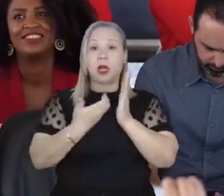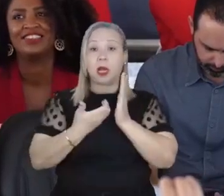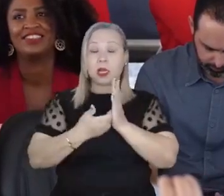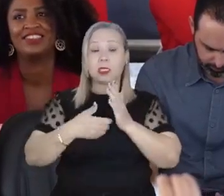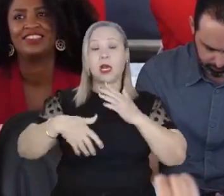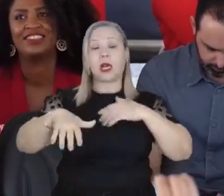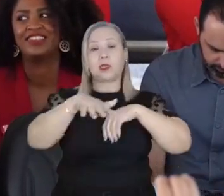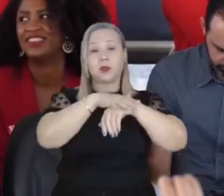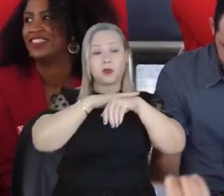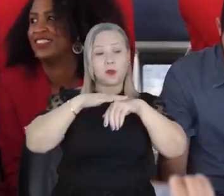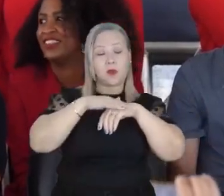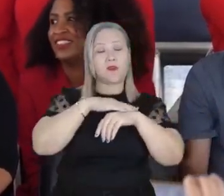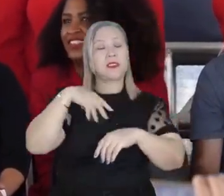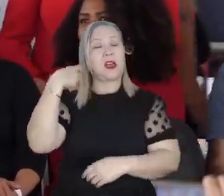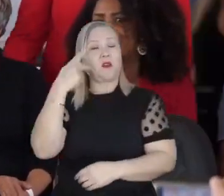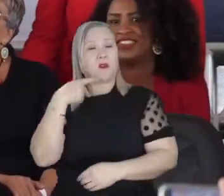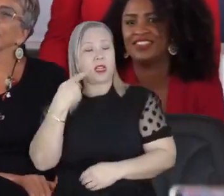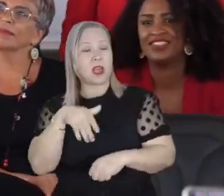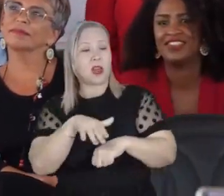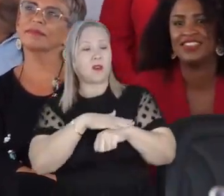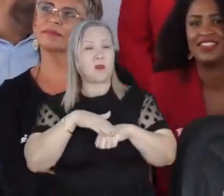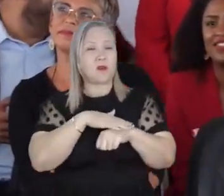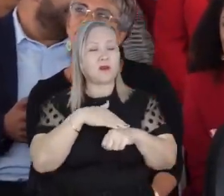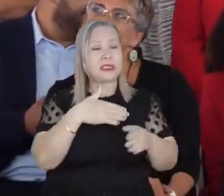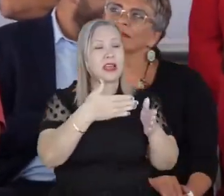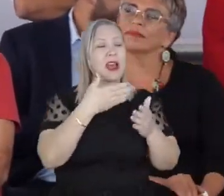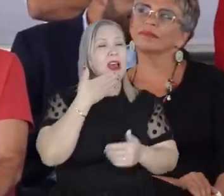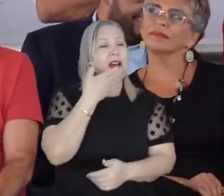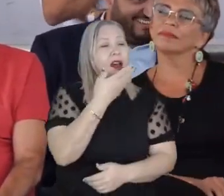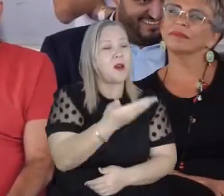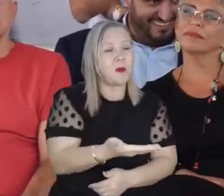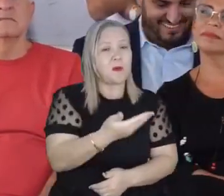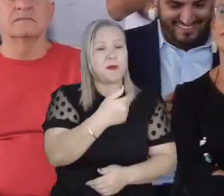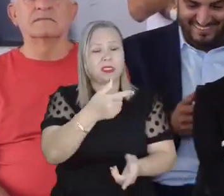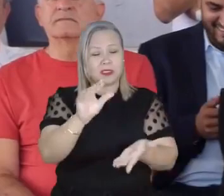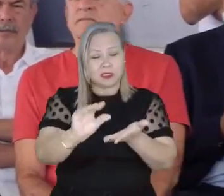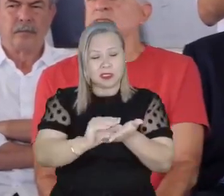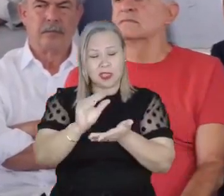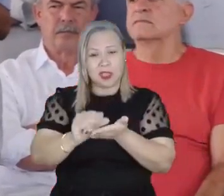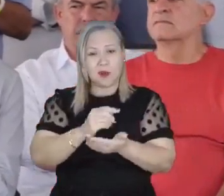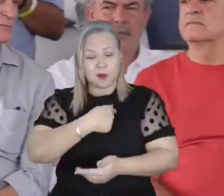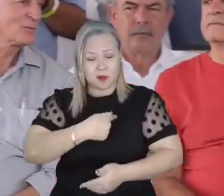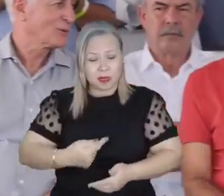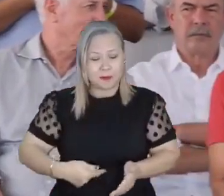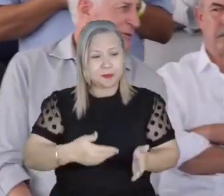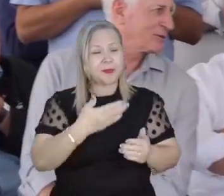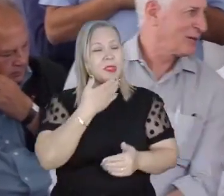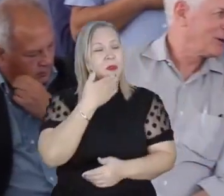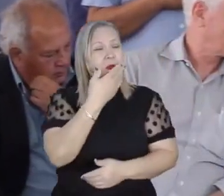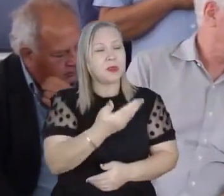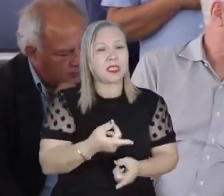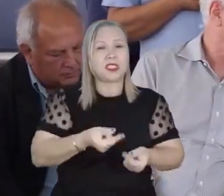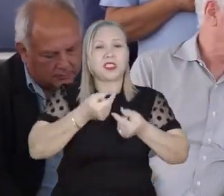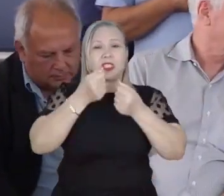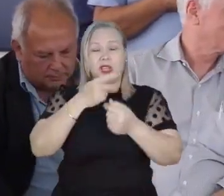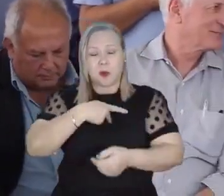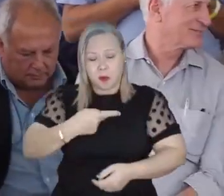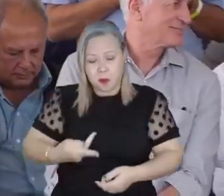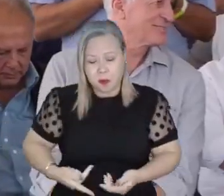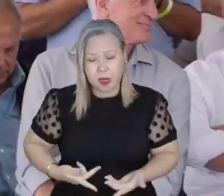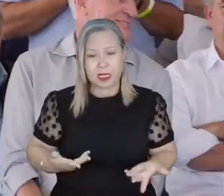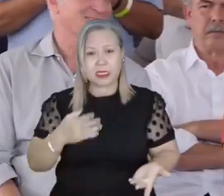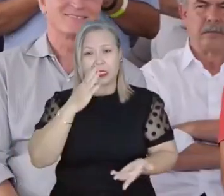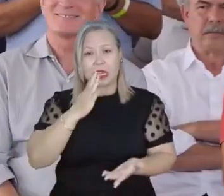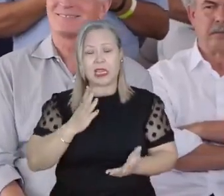precisa implorar recursos do governador, precisa pedir dinheiro para o presidente da República. Agora, depois que ela saiu do